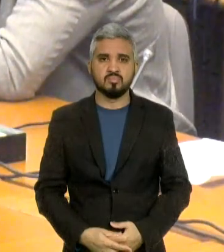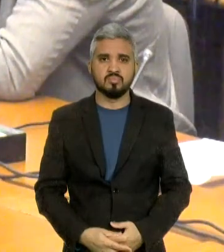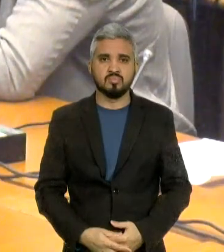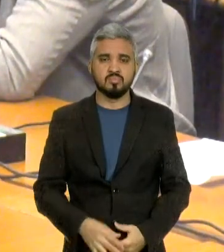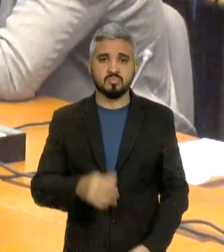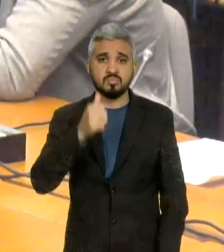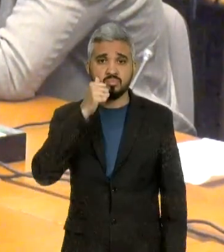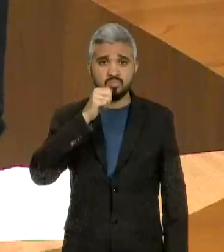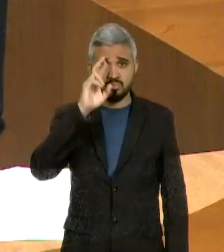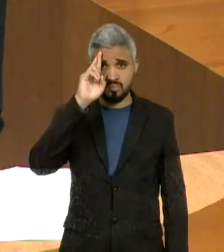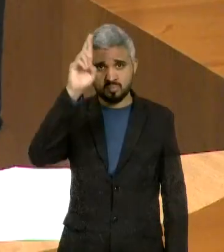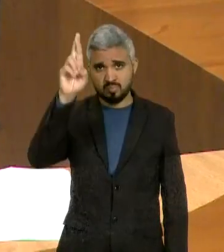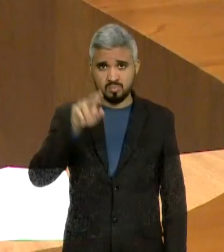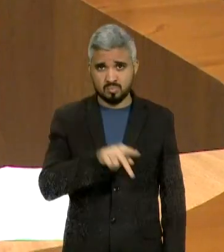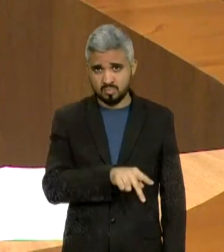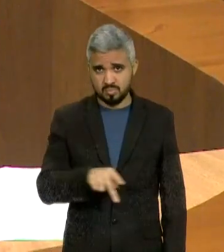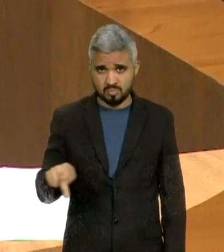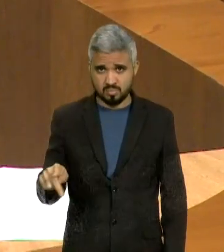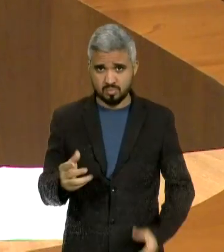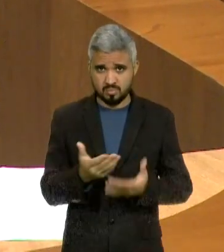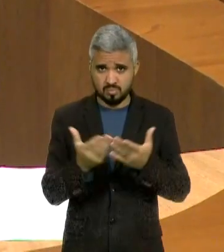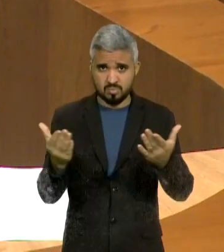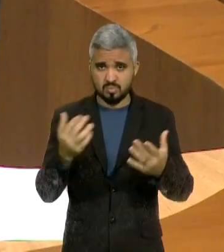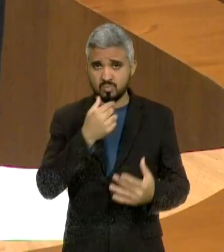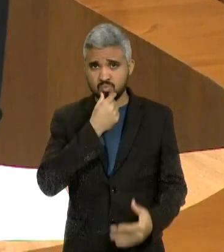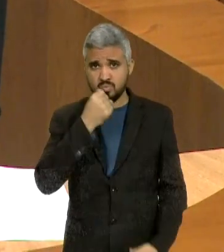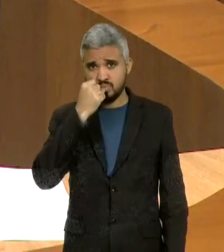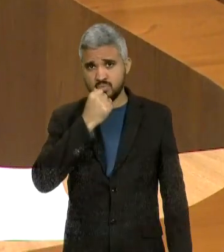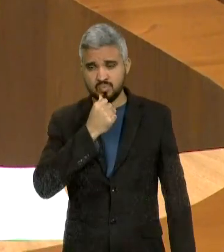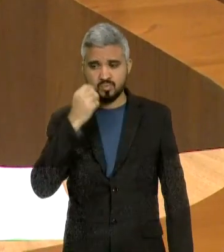Senhora presidente, deputados e deputadas,